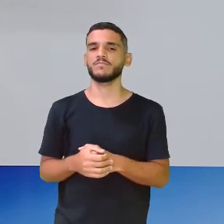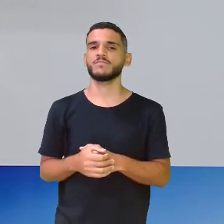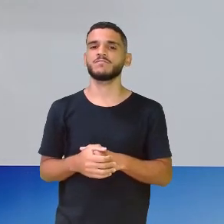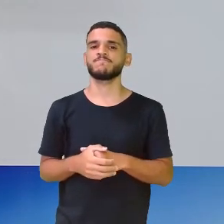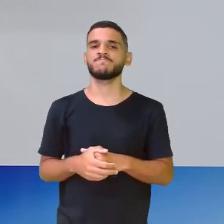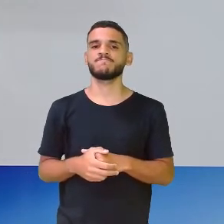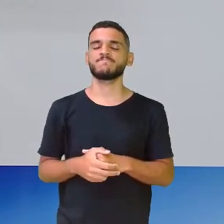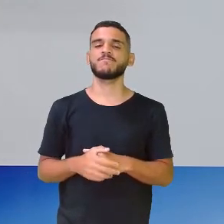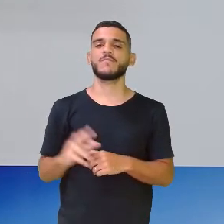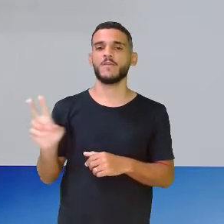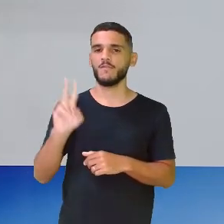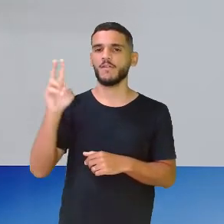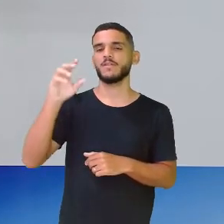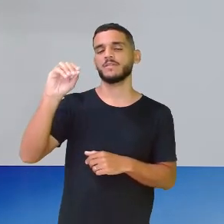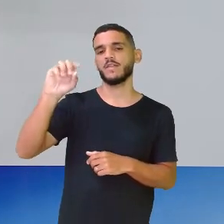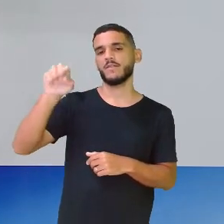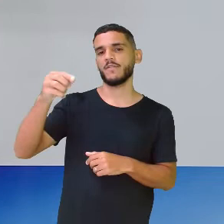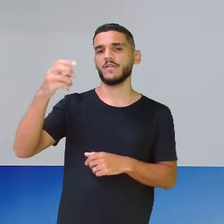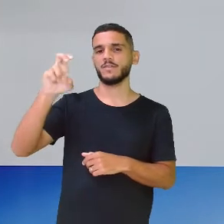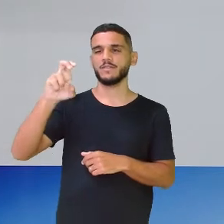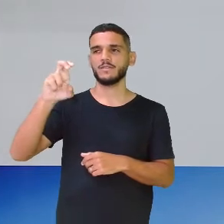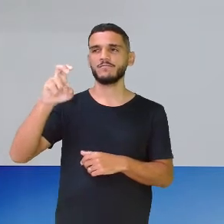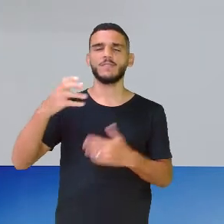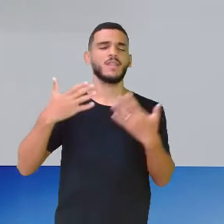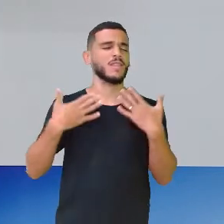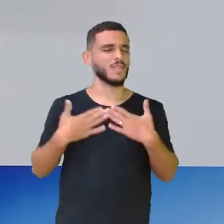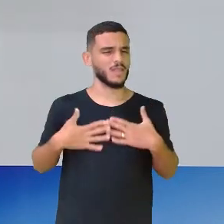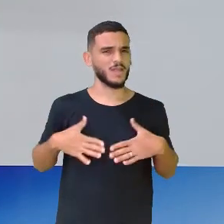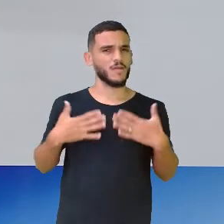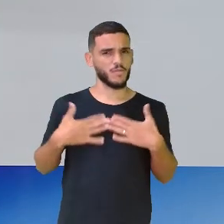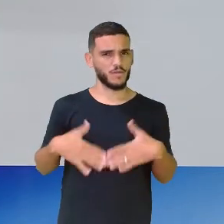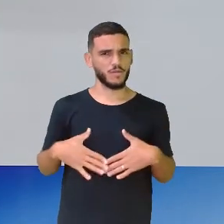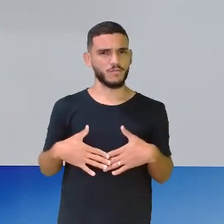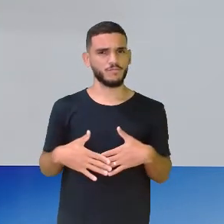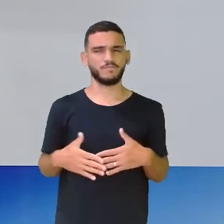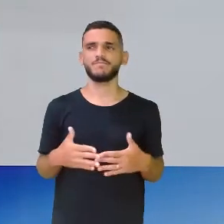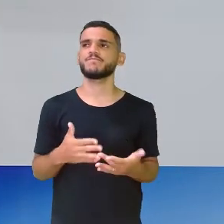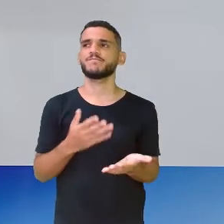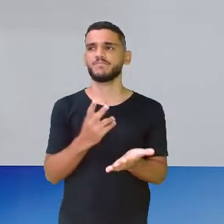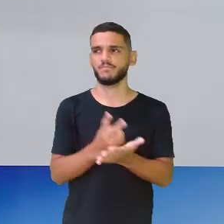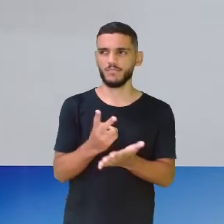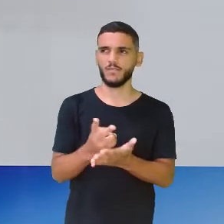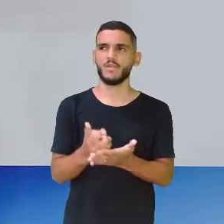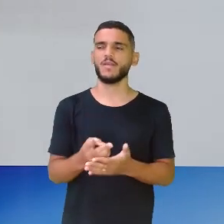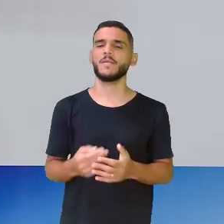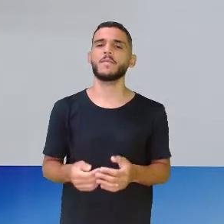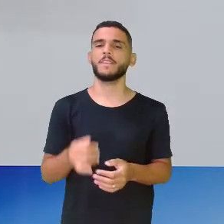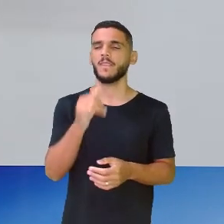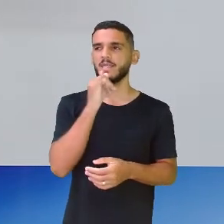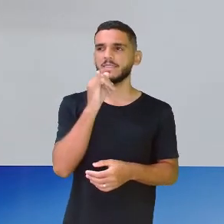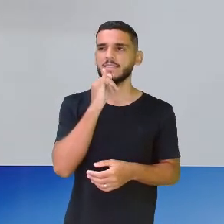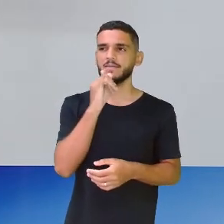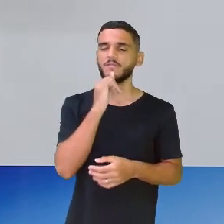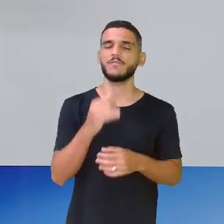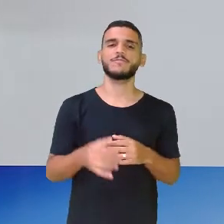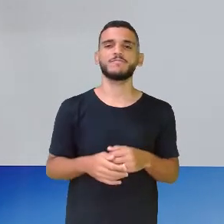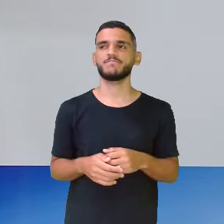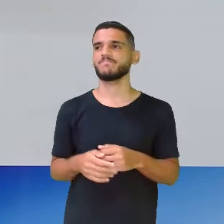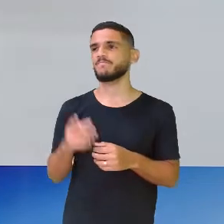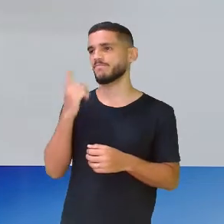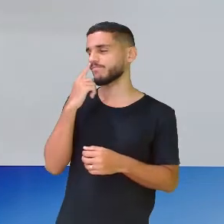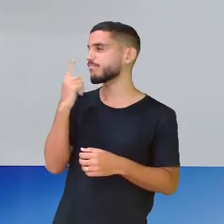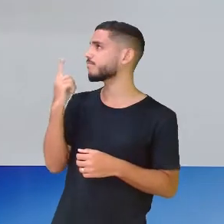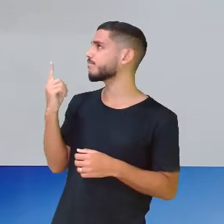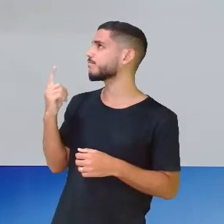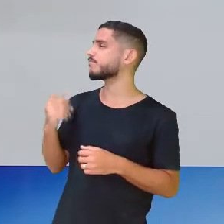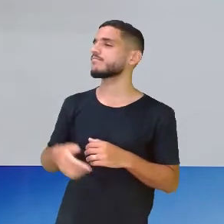0,5. Beleza? Tranquilo até aí? Vamos continuar. Aqui eu tenho um exemplo, né, da régua. É